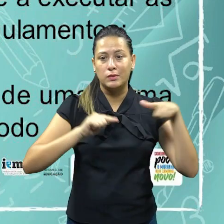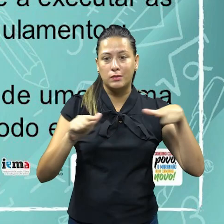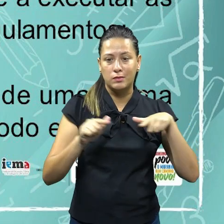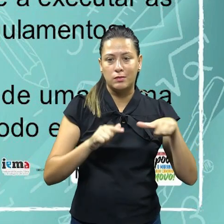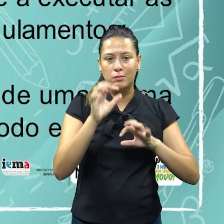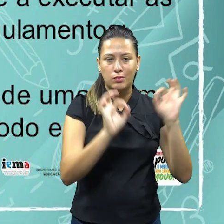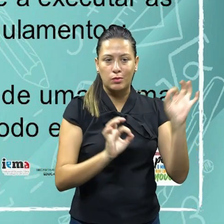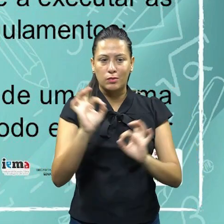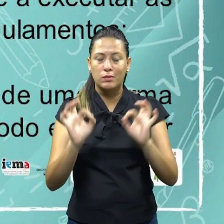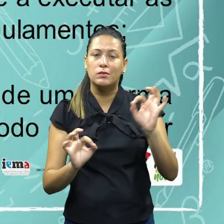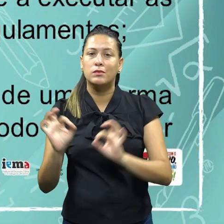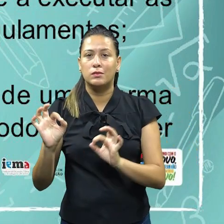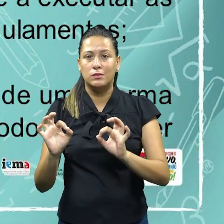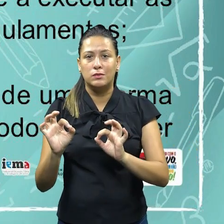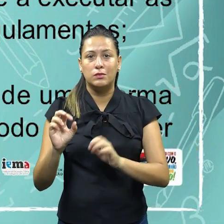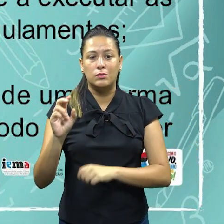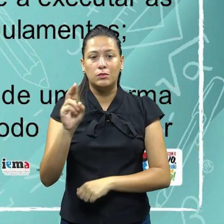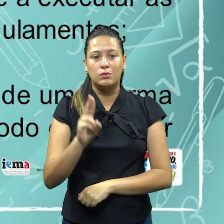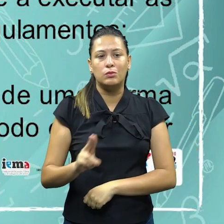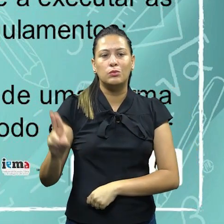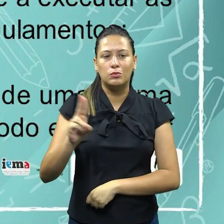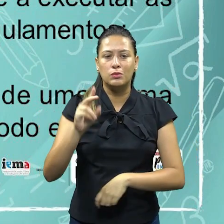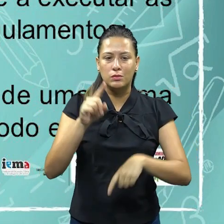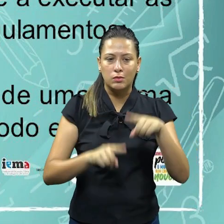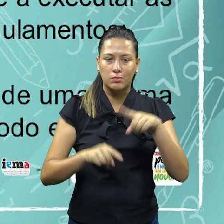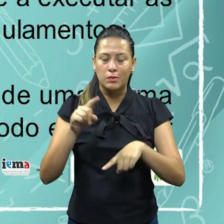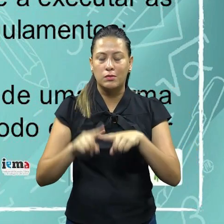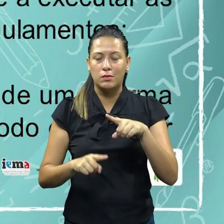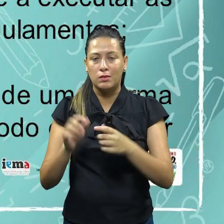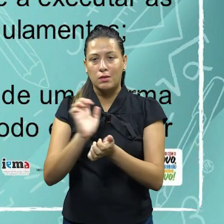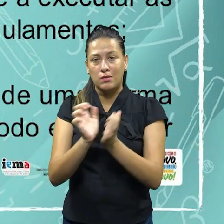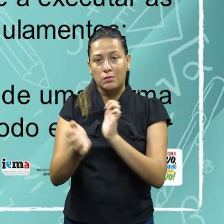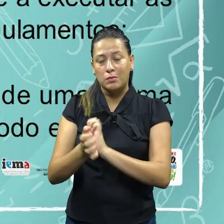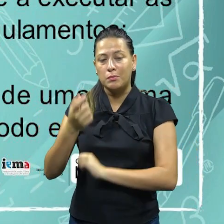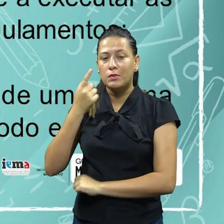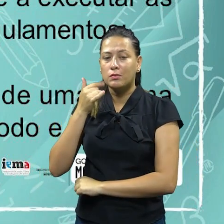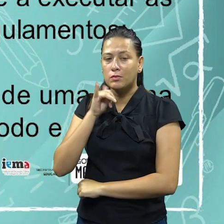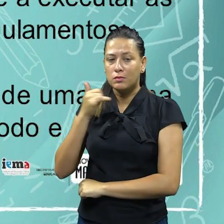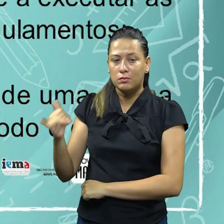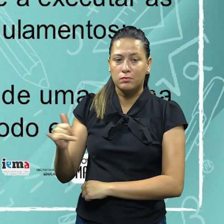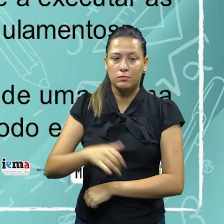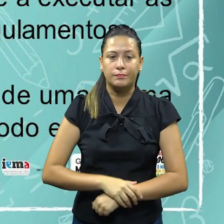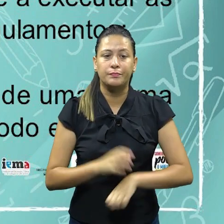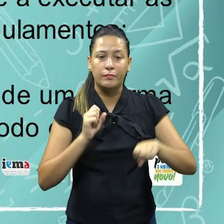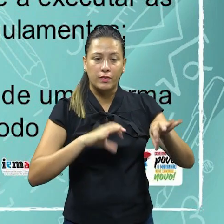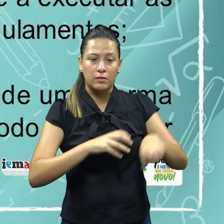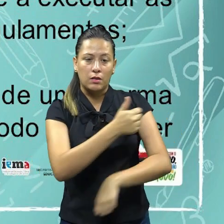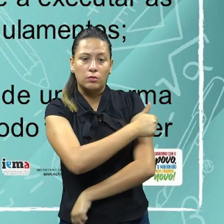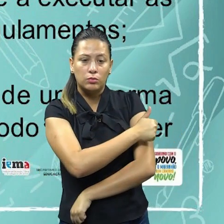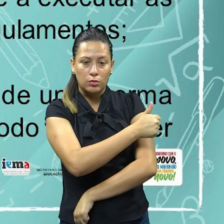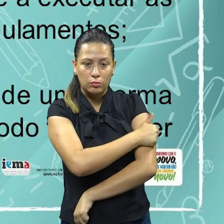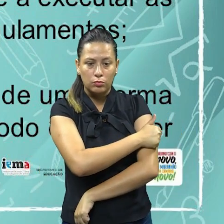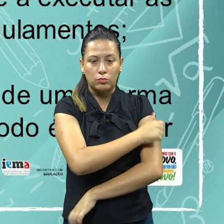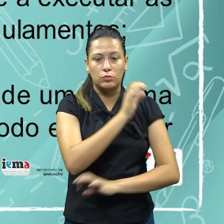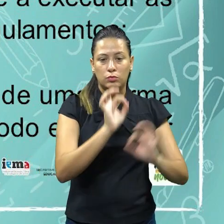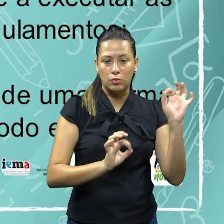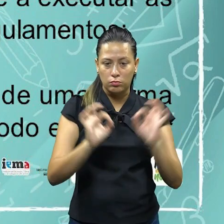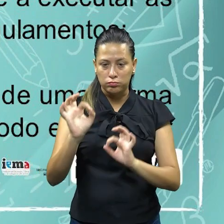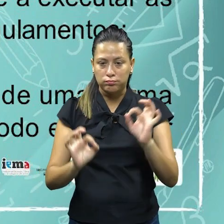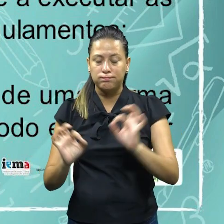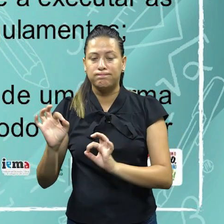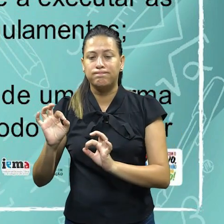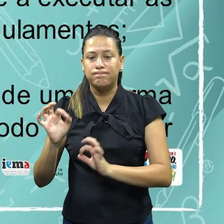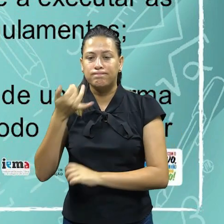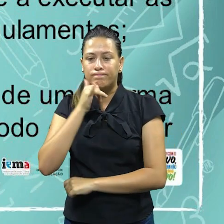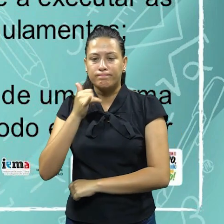ou equipamentos elétricos. Ensina aos alunos a intervir em instalações elétricas e a executar as tarefas